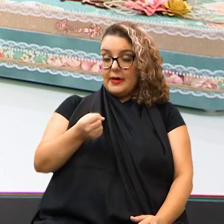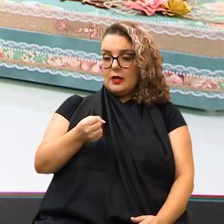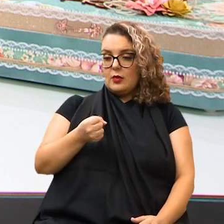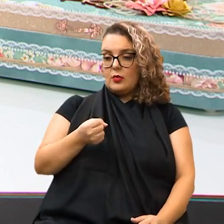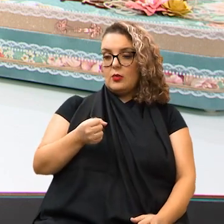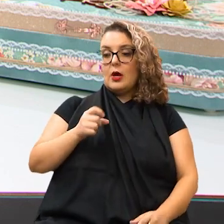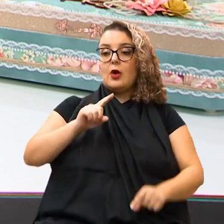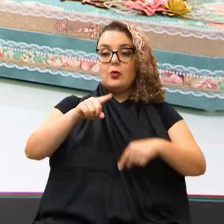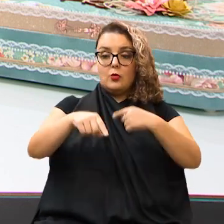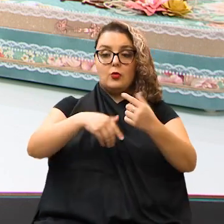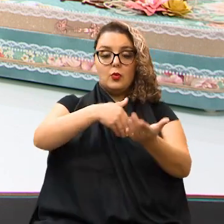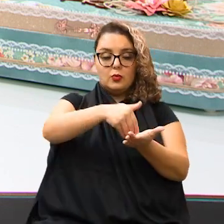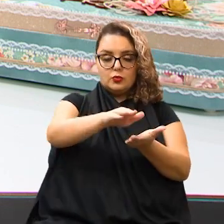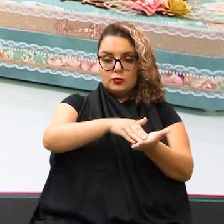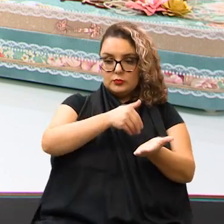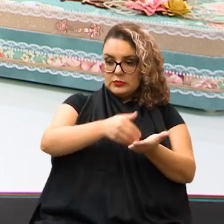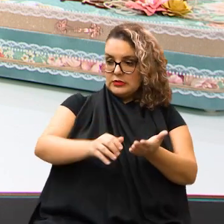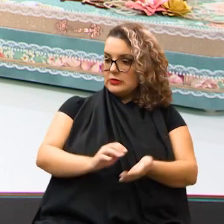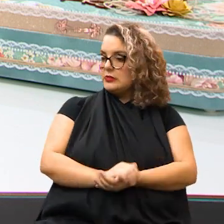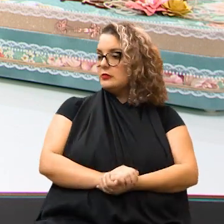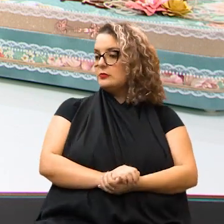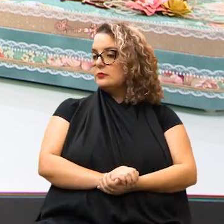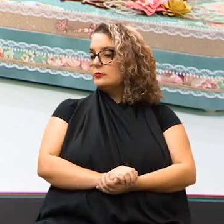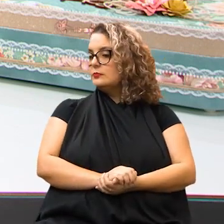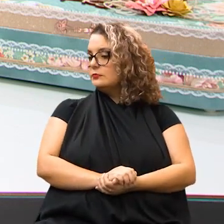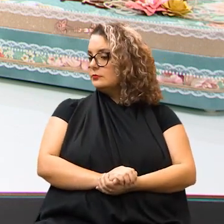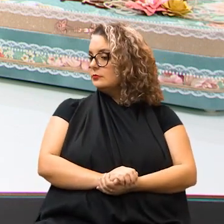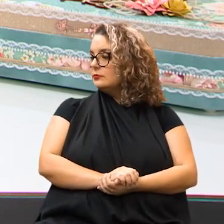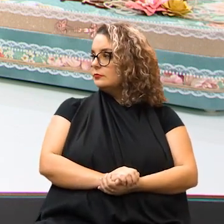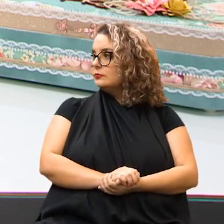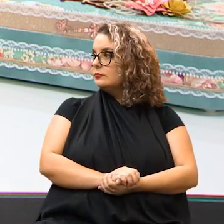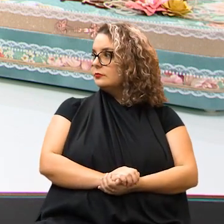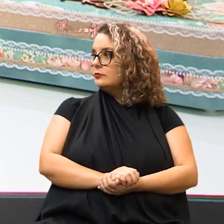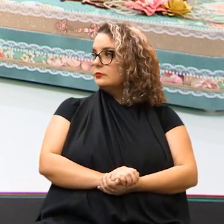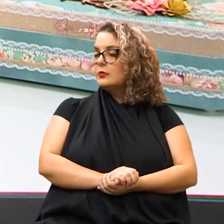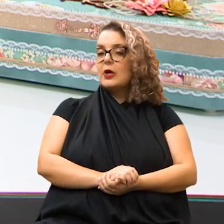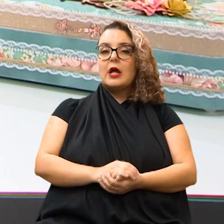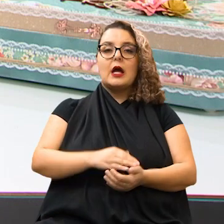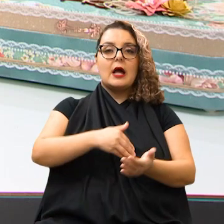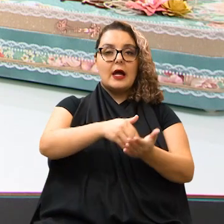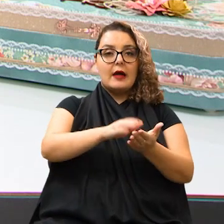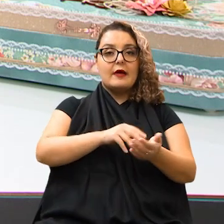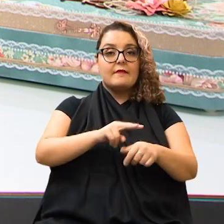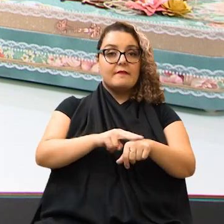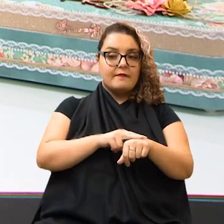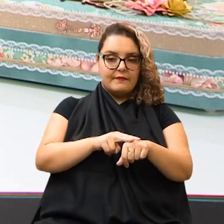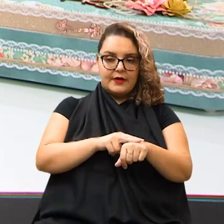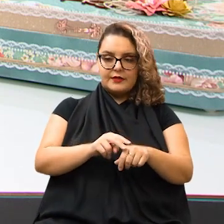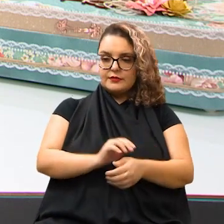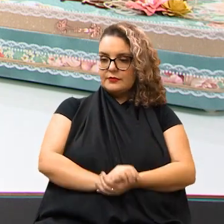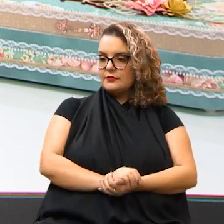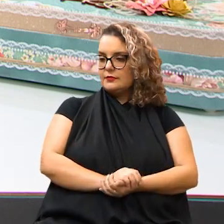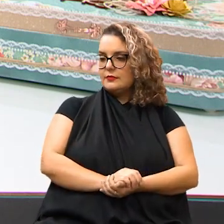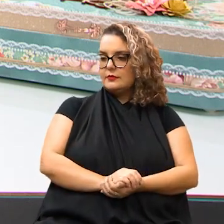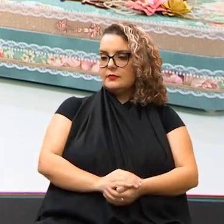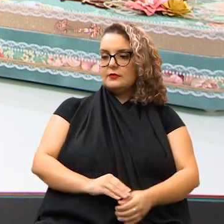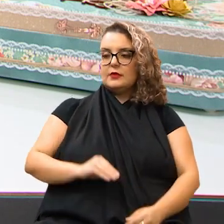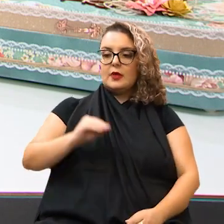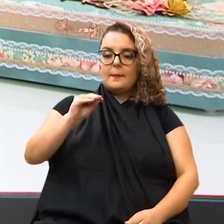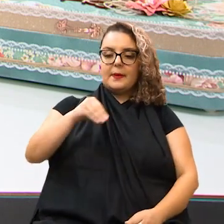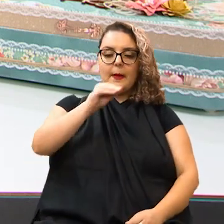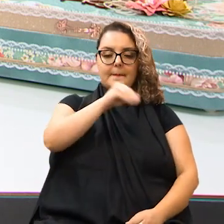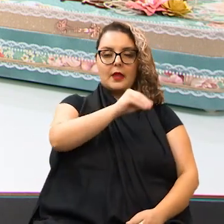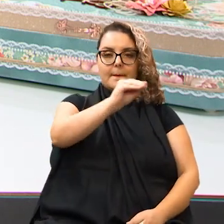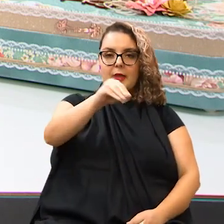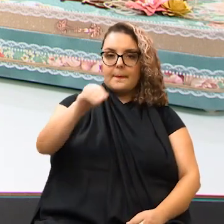branca. Vou pegar um outro pincelzinho aqui. Vou pegar a tinta verde e vou fazer aqui, ó,